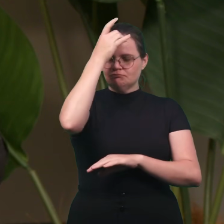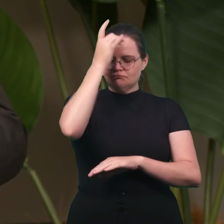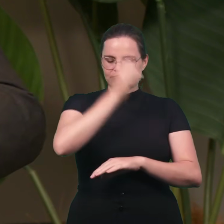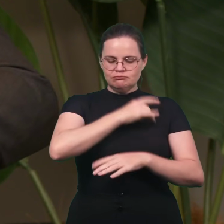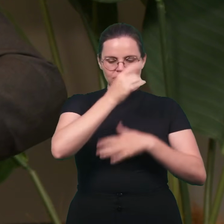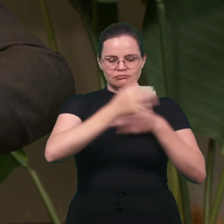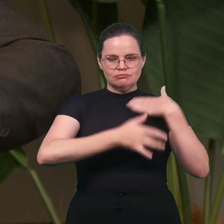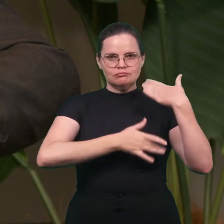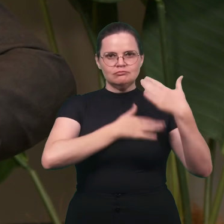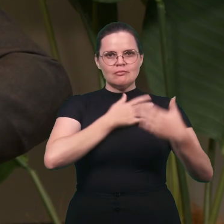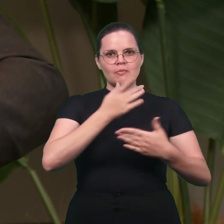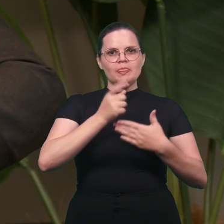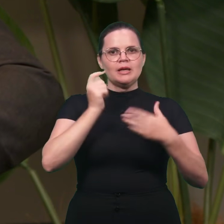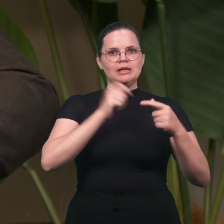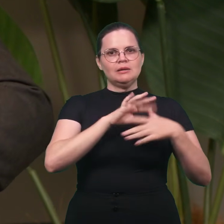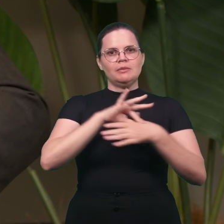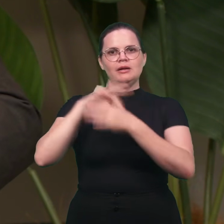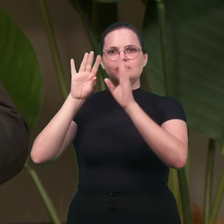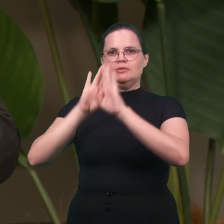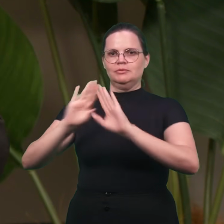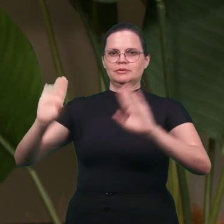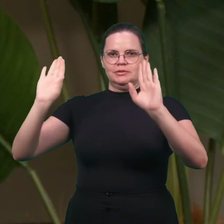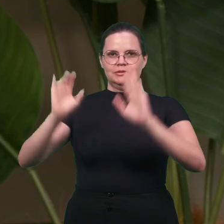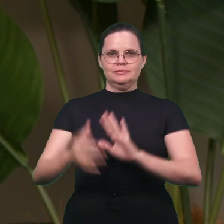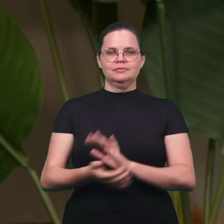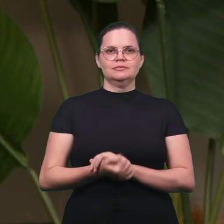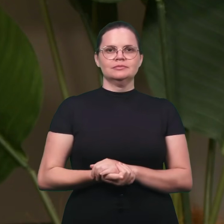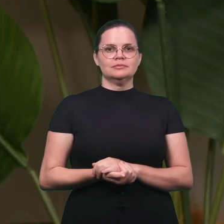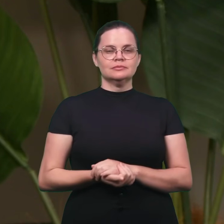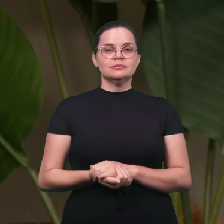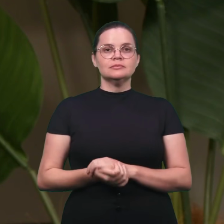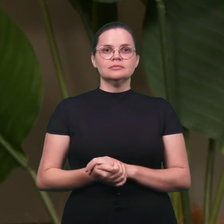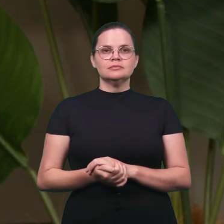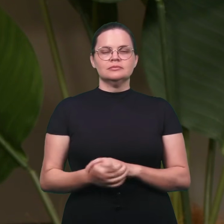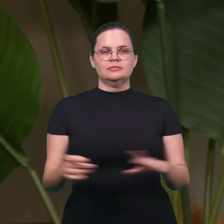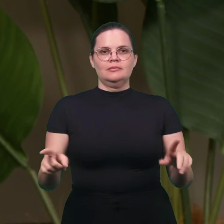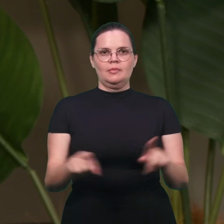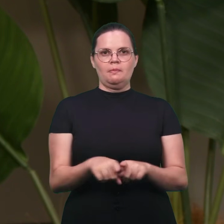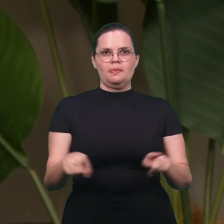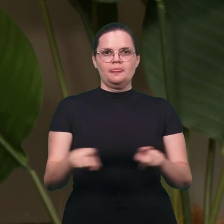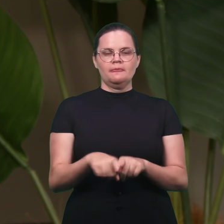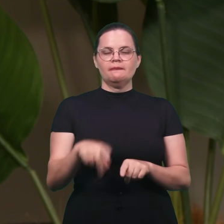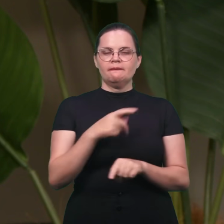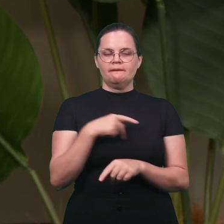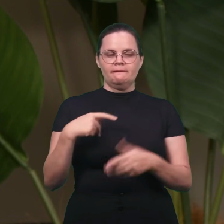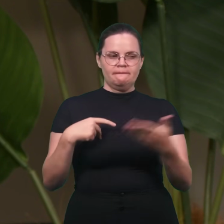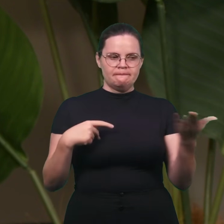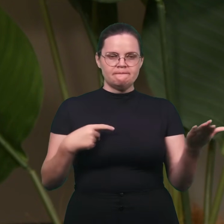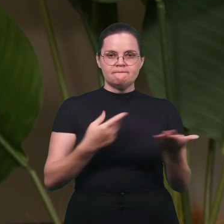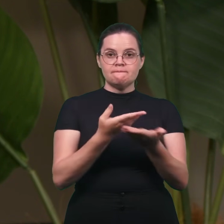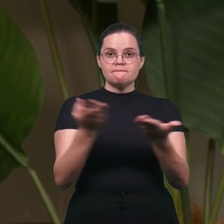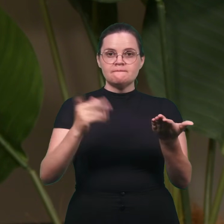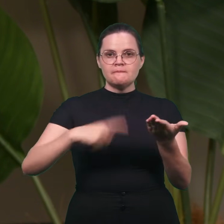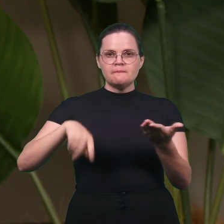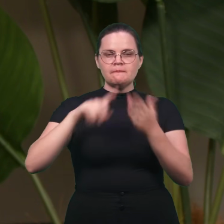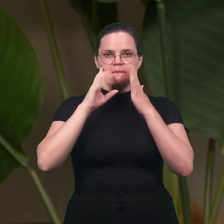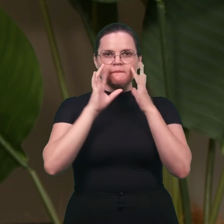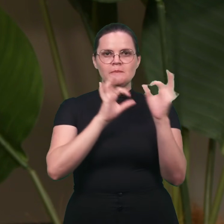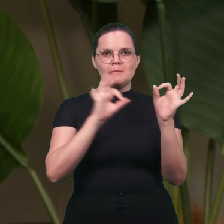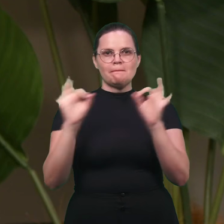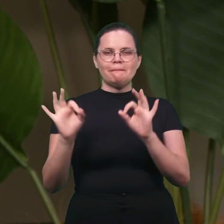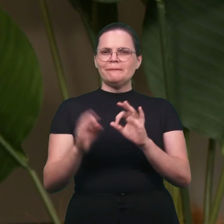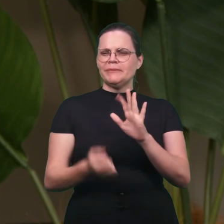Santo que nos faz saltar desta vida para a eternidade. Inclusive, pastor Arley e